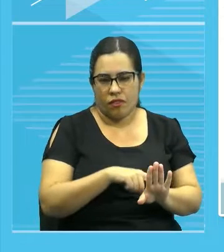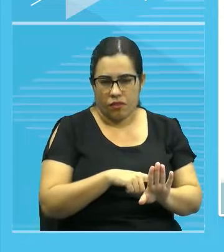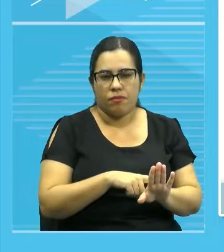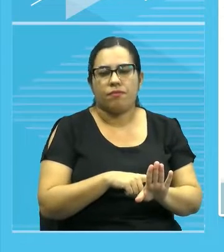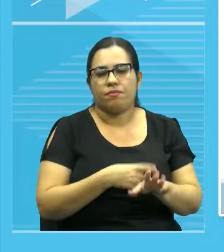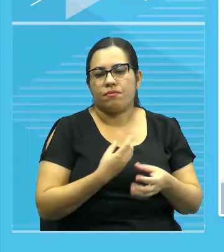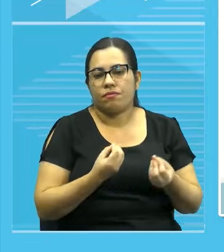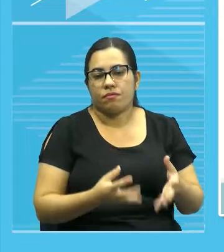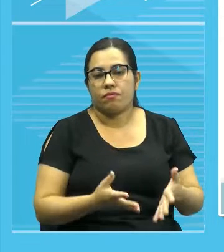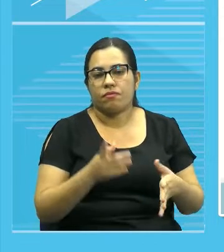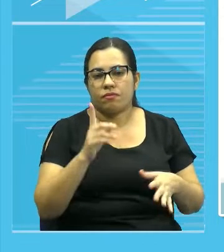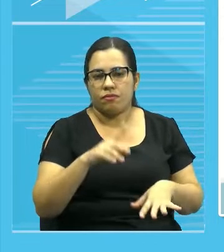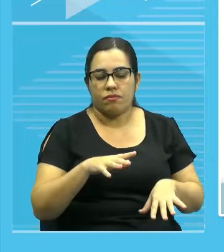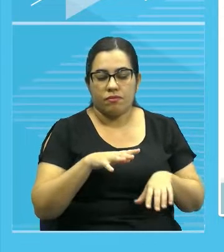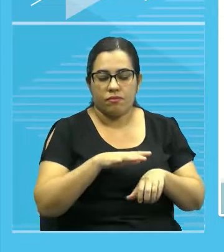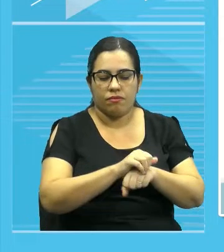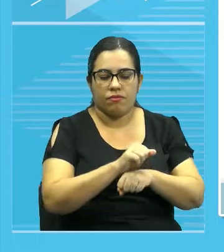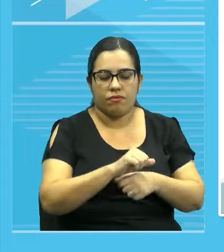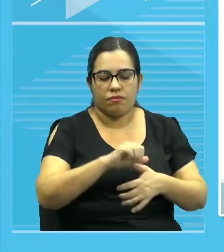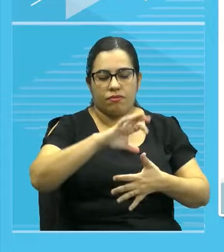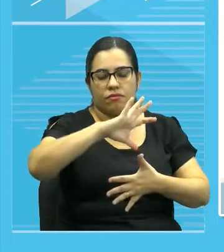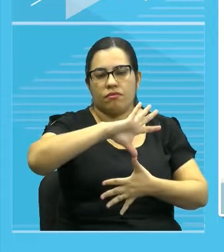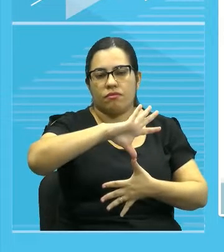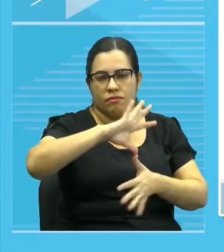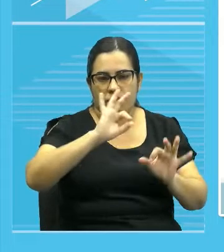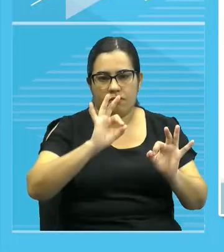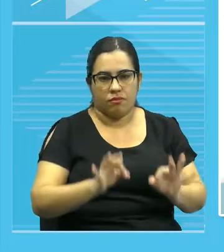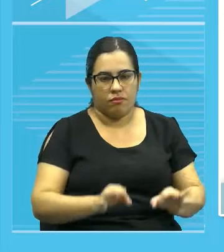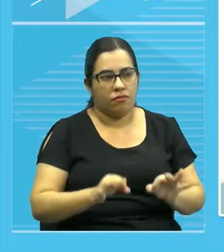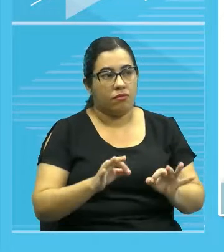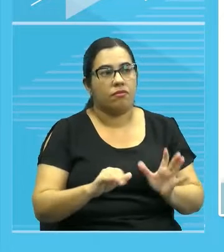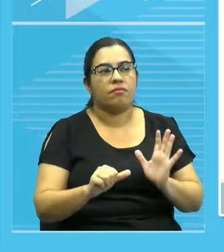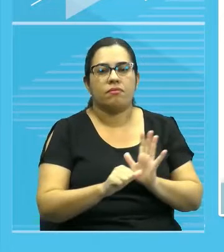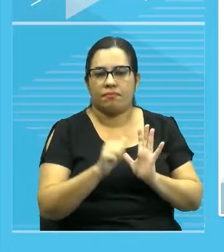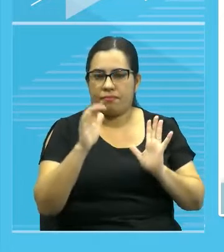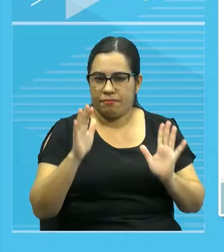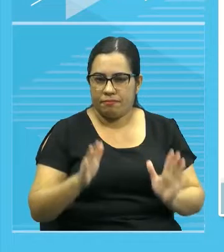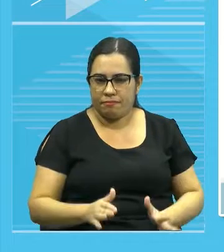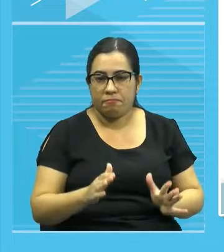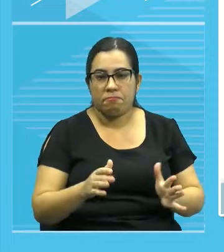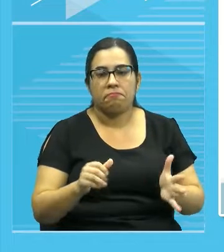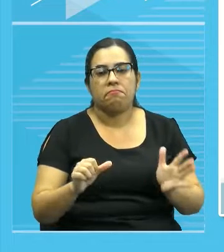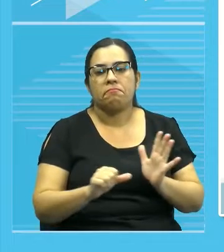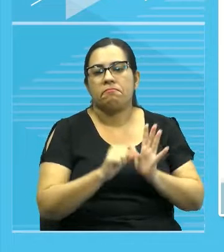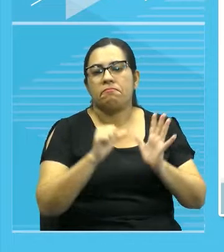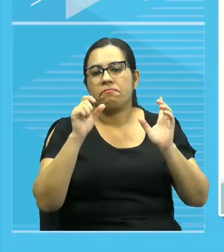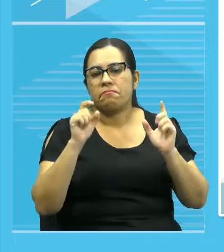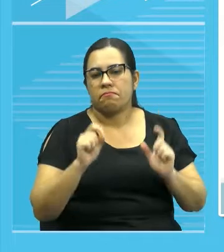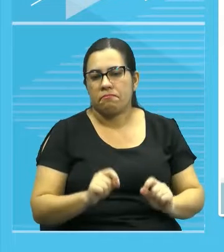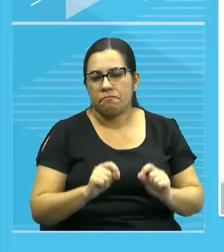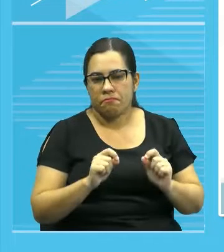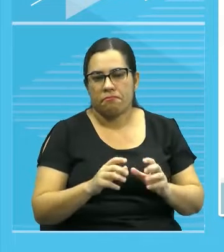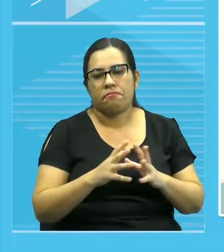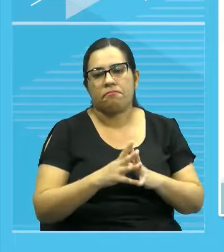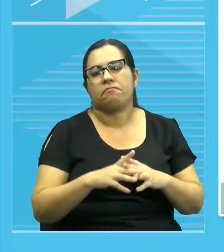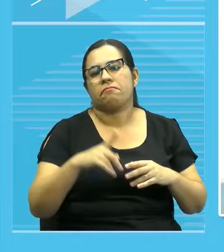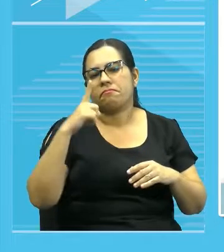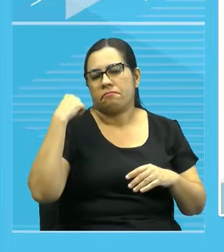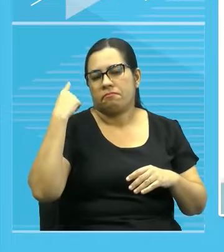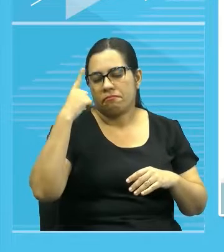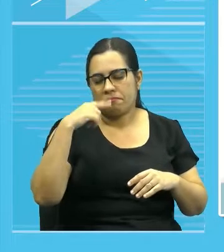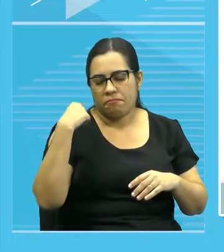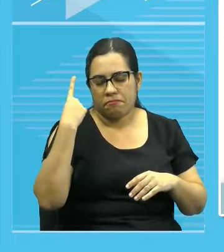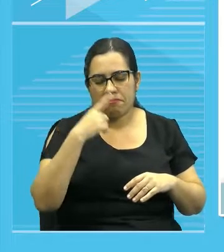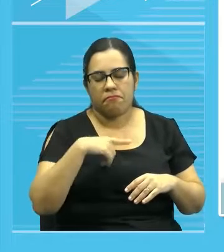a conquista da América né segunda conquista não teve a primeira Conquista qual foi a primeira conquista a dos espanhóis